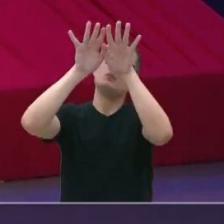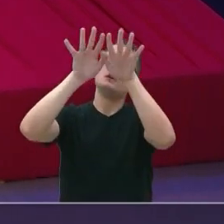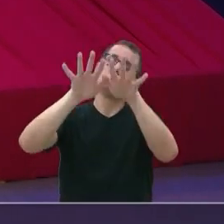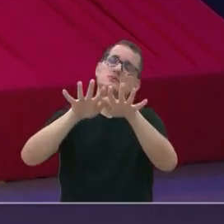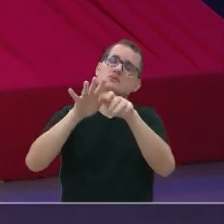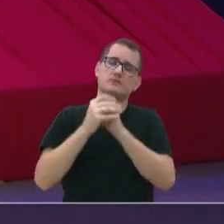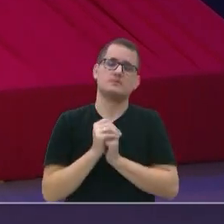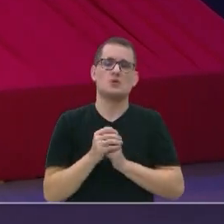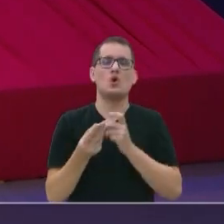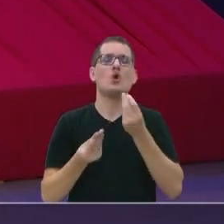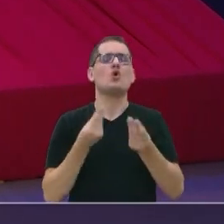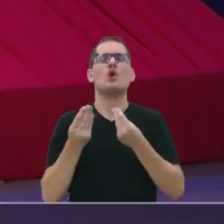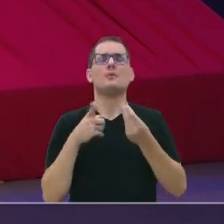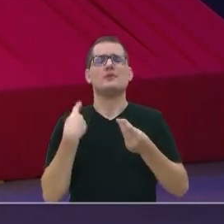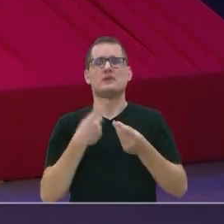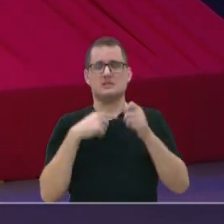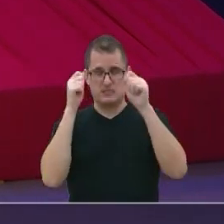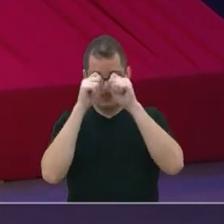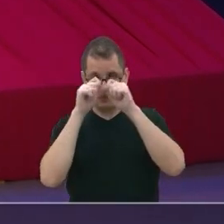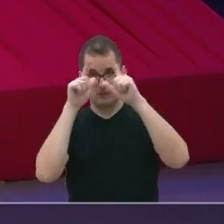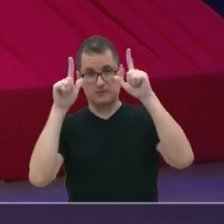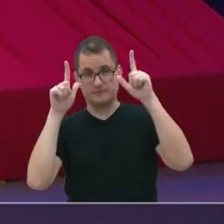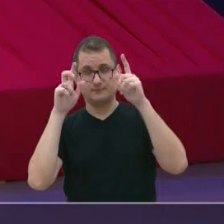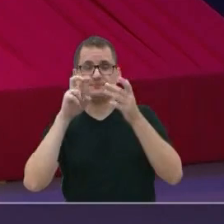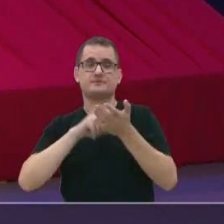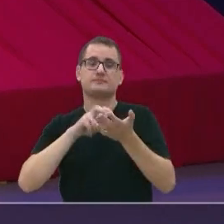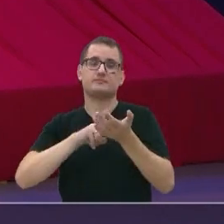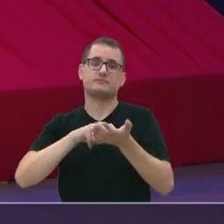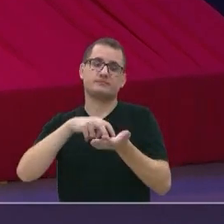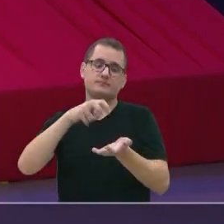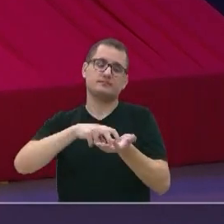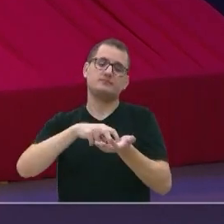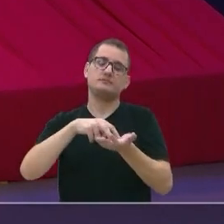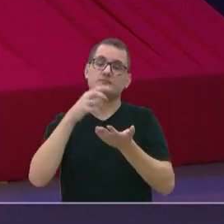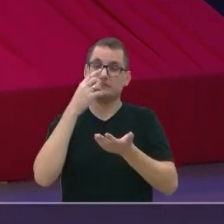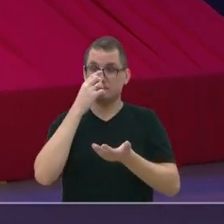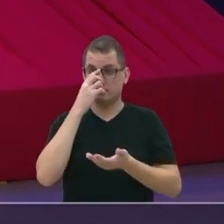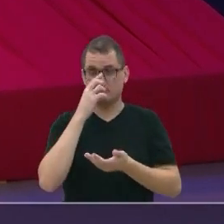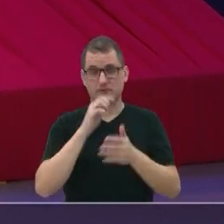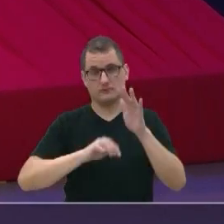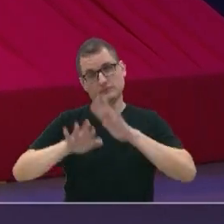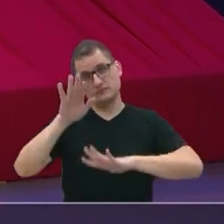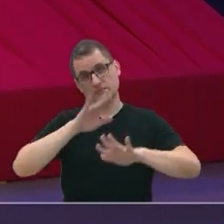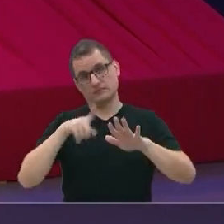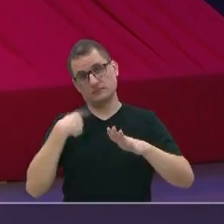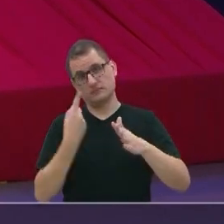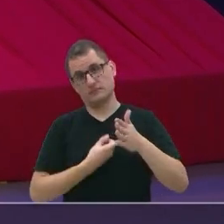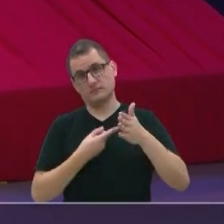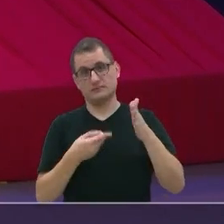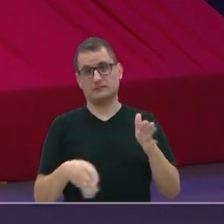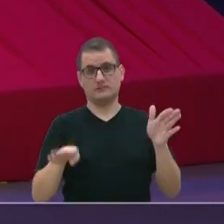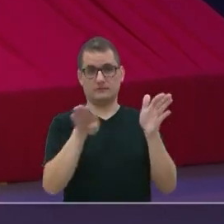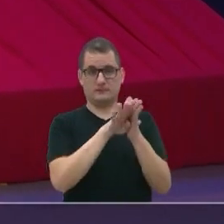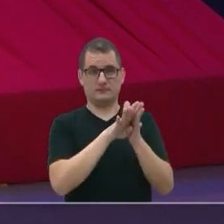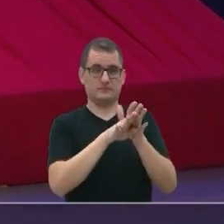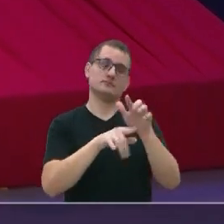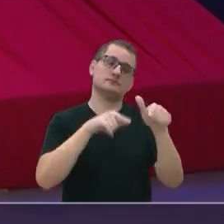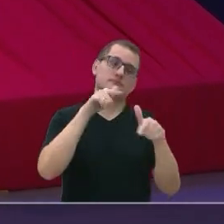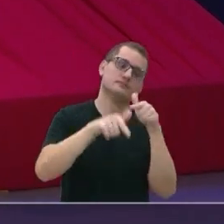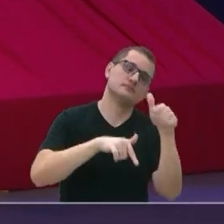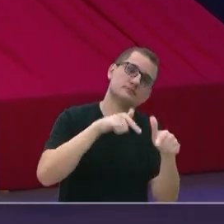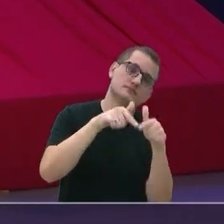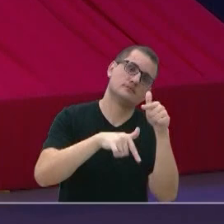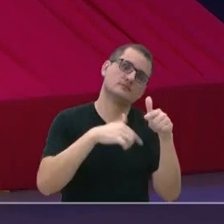cedo? Às vezes, quando tantos de nós chegamos no setor da empresa que